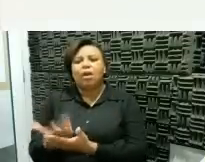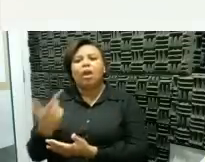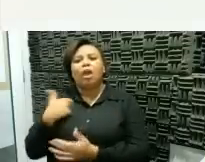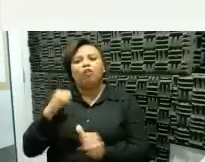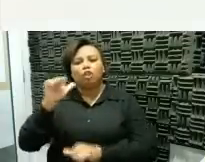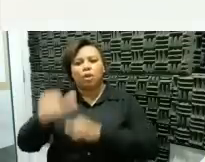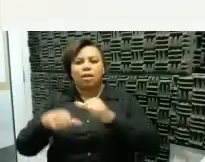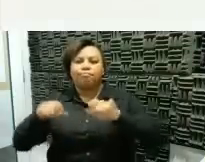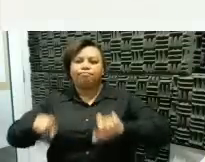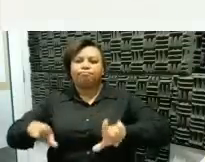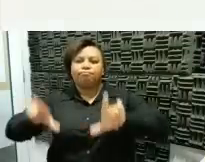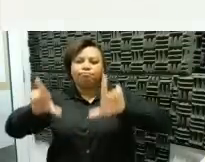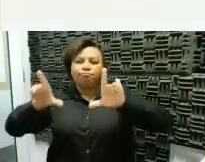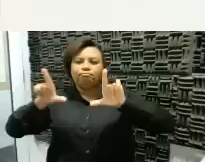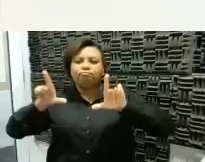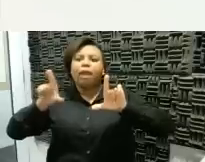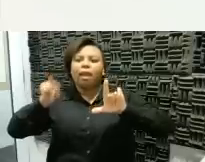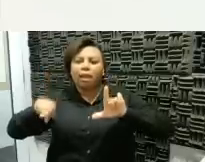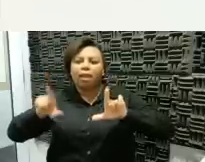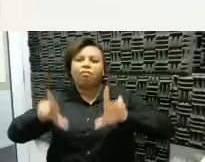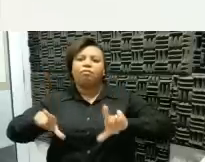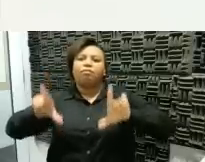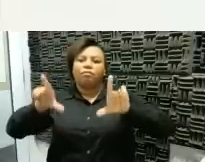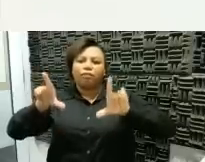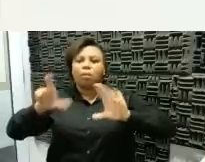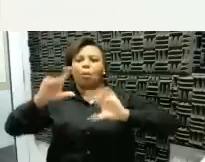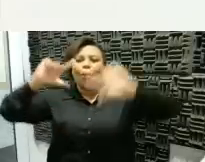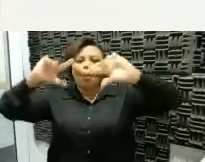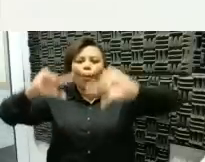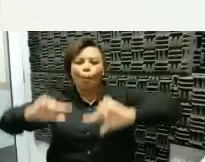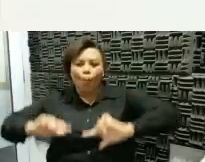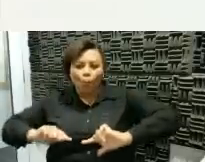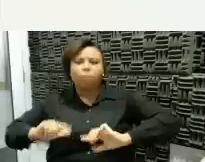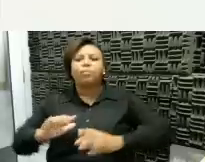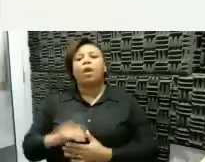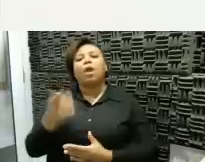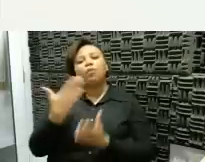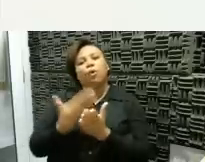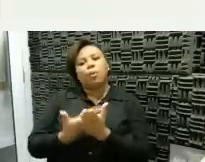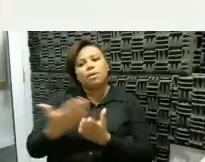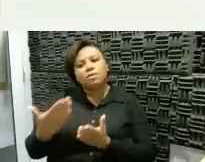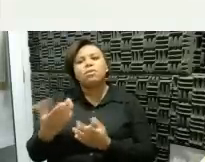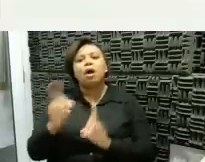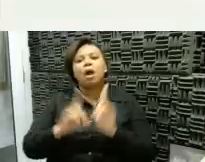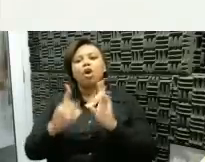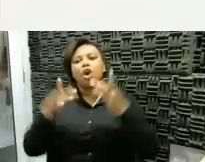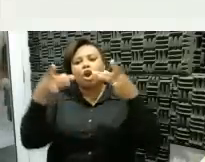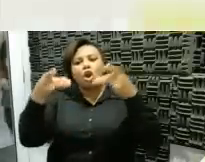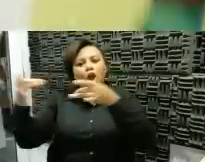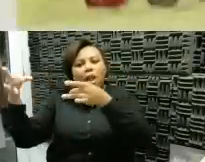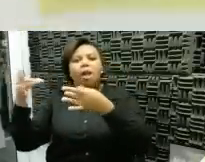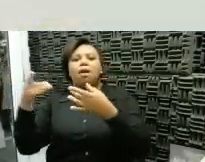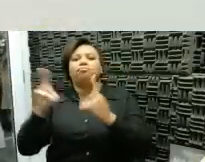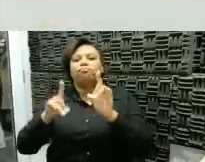folha ã lisa né uma folha em branco que eu vou começar col algumas figurinhas pra gente pensar sobre essa